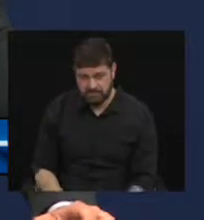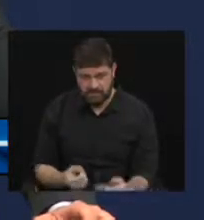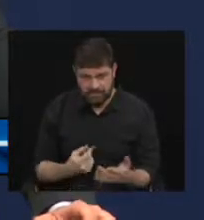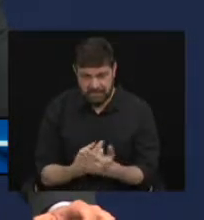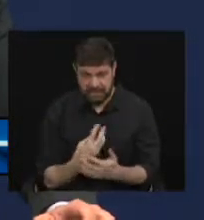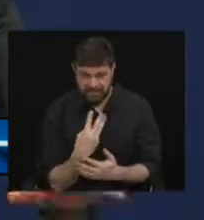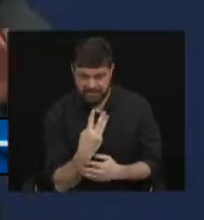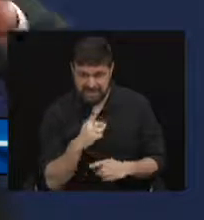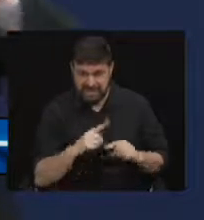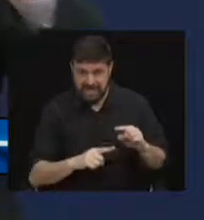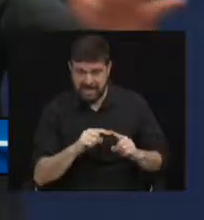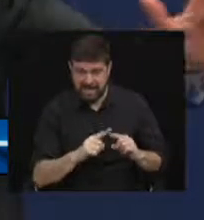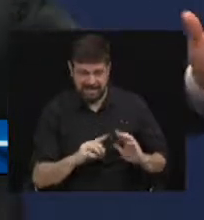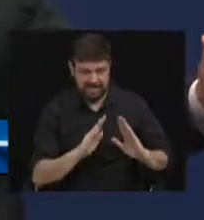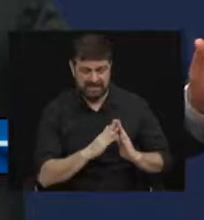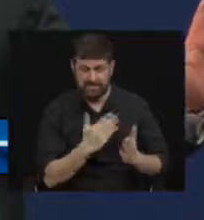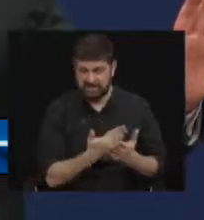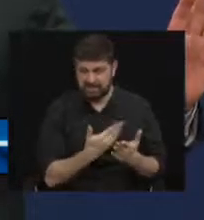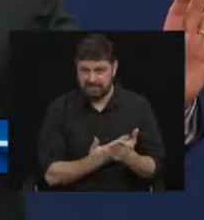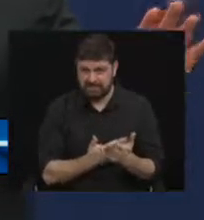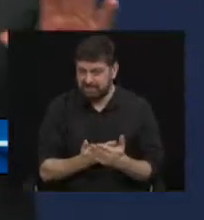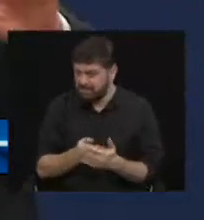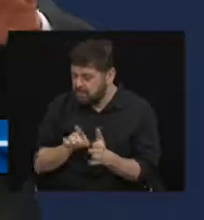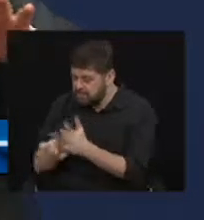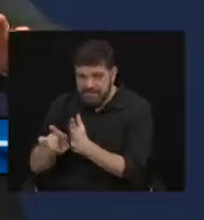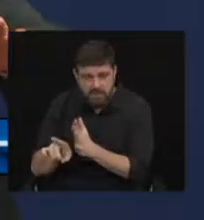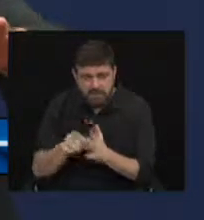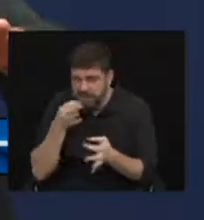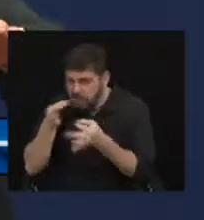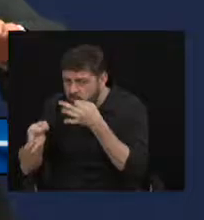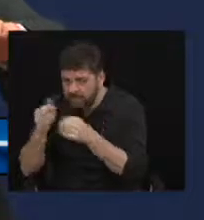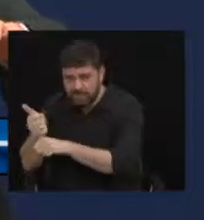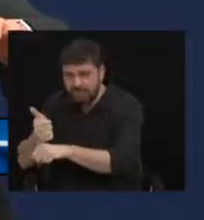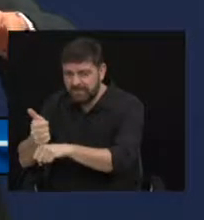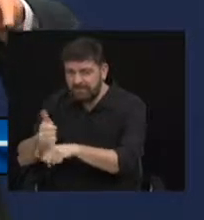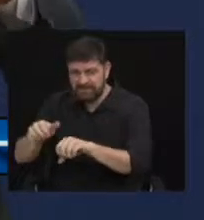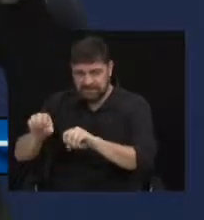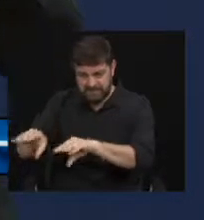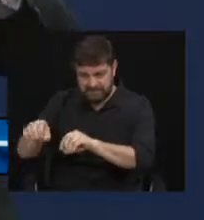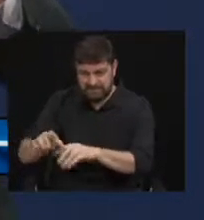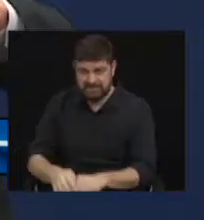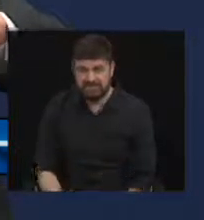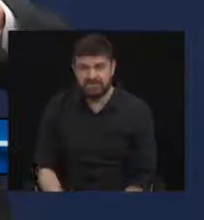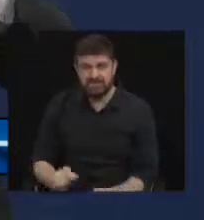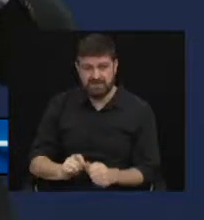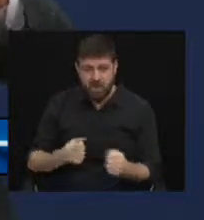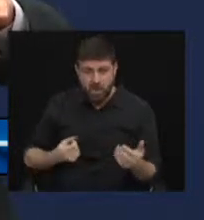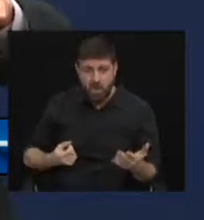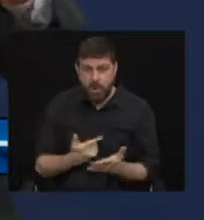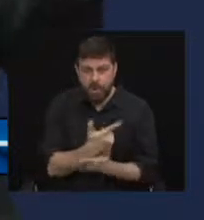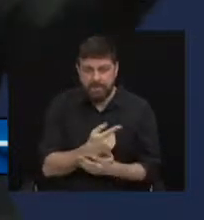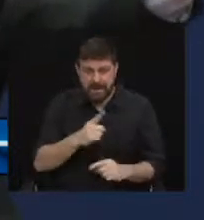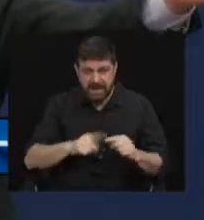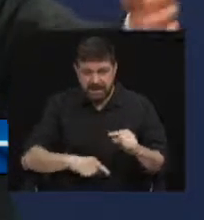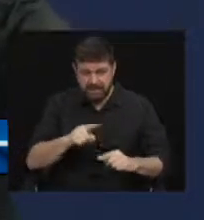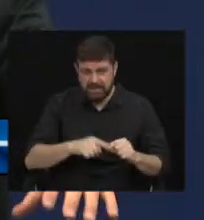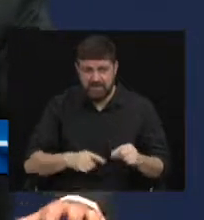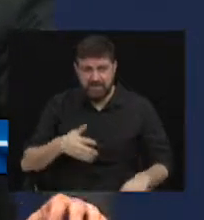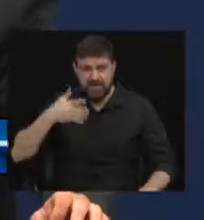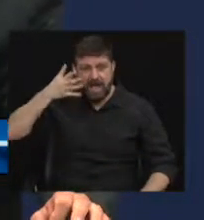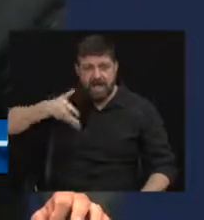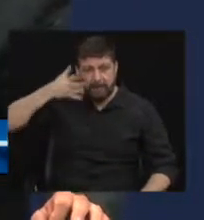disso. Tem mais, não paro por aí não. O tal do kit do Isamitiba.